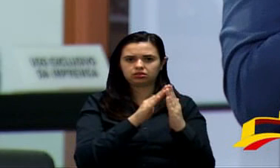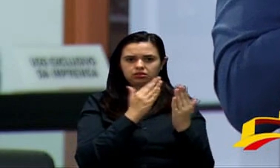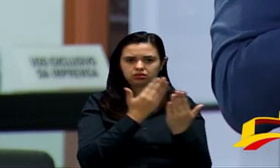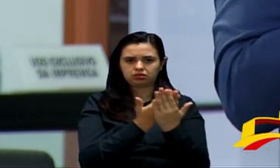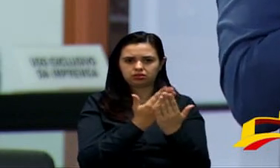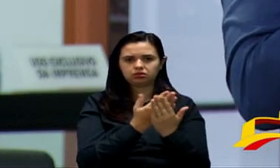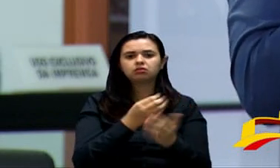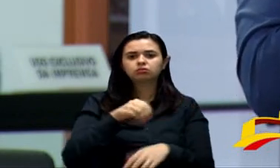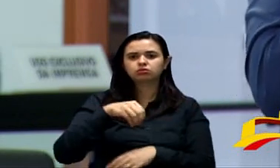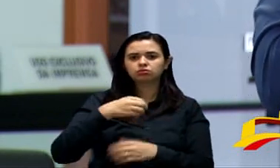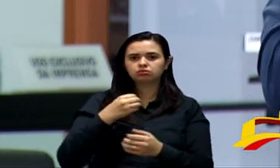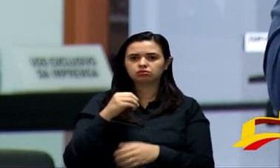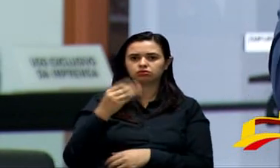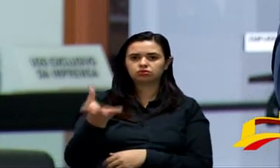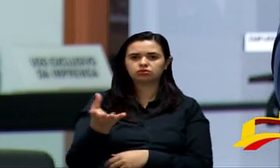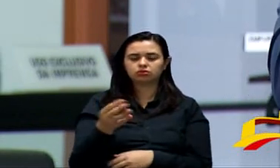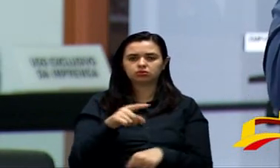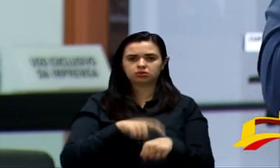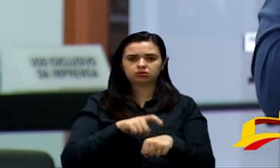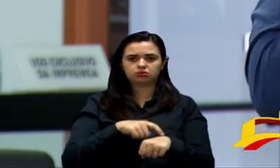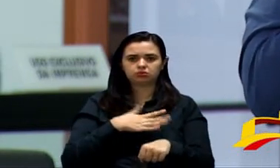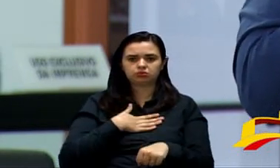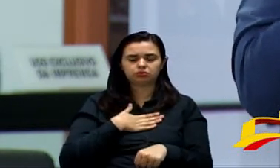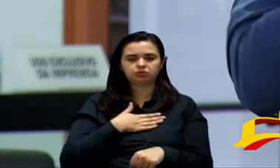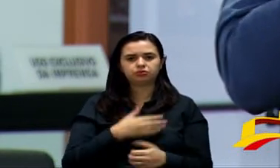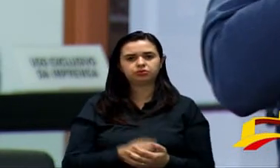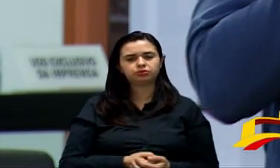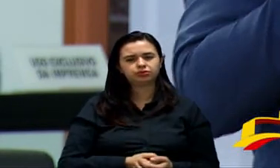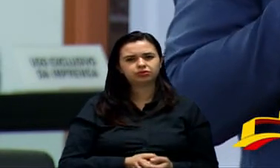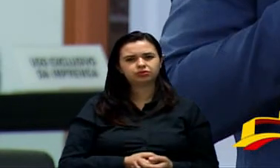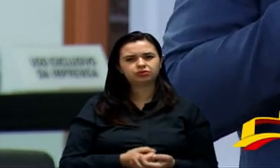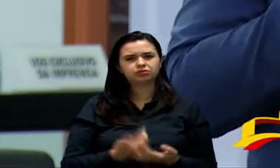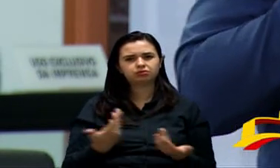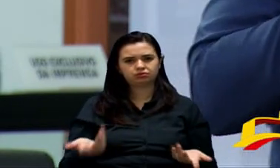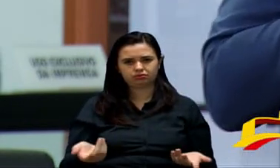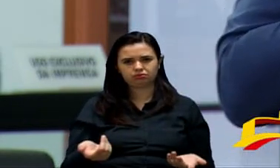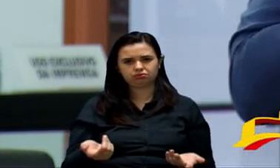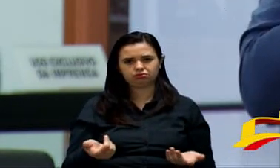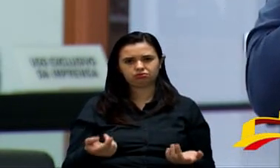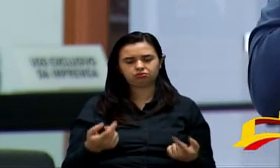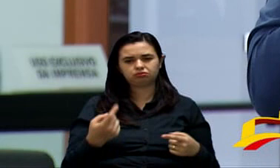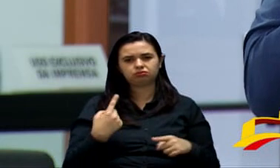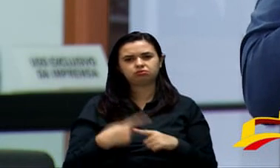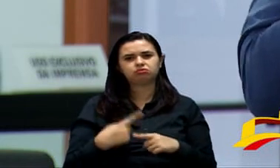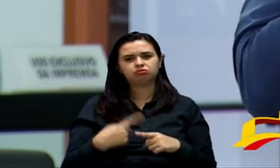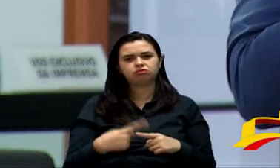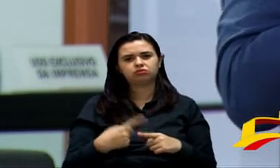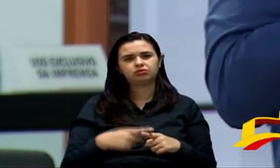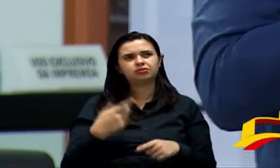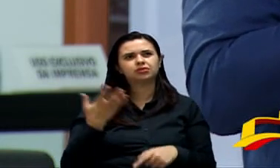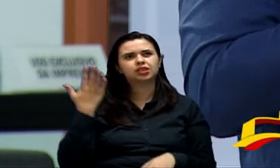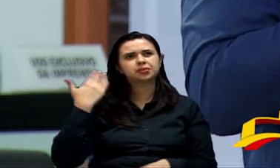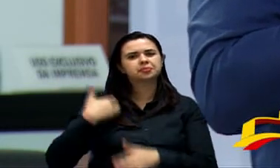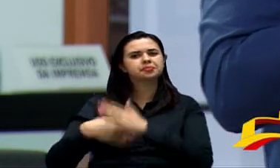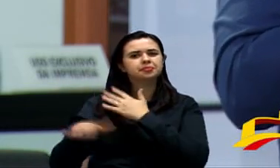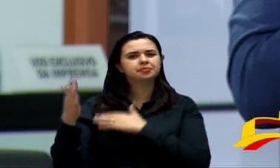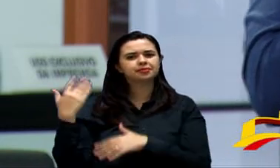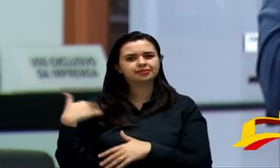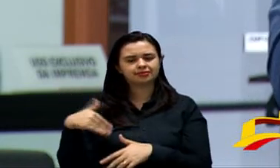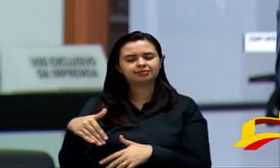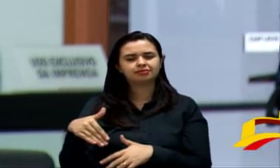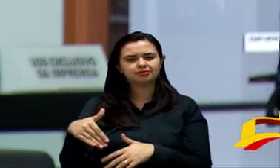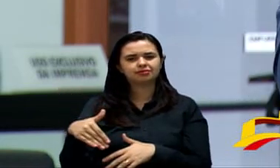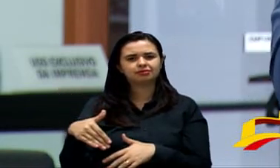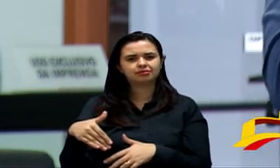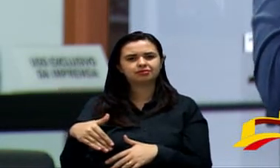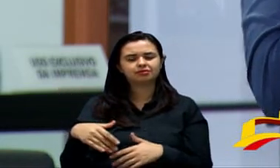do meu tempo, a gente implora. Por que a gente implorou aqui no mandato passado, acho que a maioria dos vereadores,